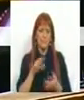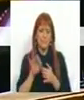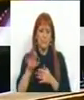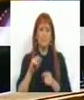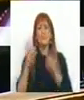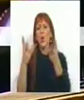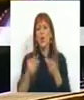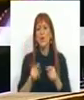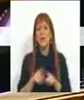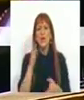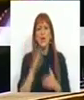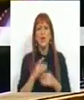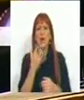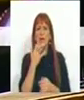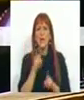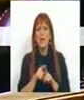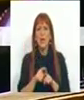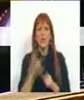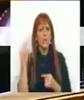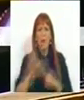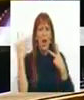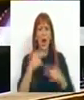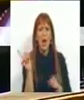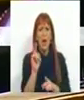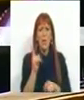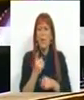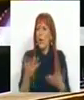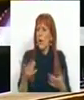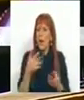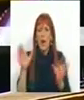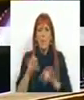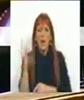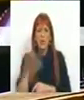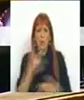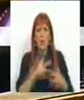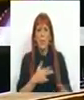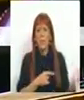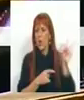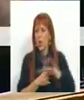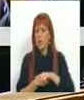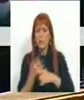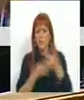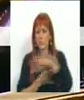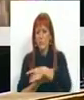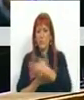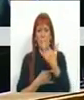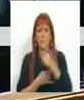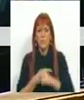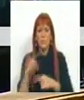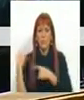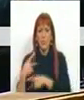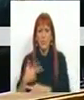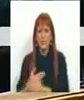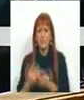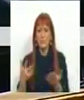um orçamento que é apenas rigoroso, não austeritário, pelos vistos é mais austeritário que aquele que era